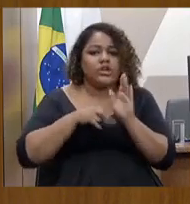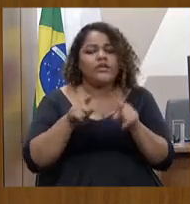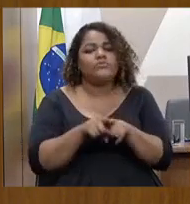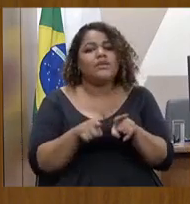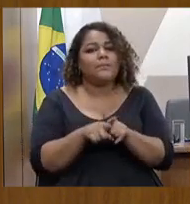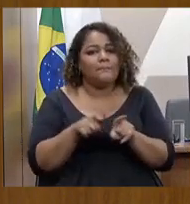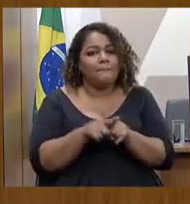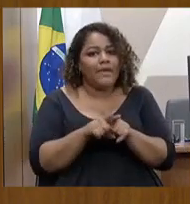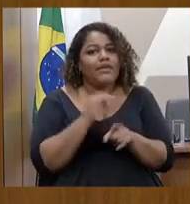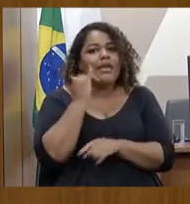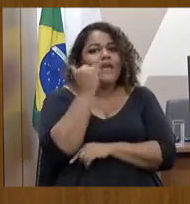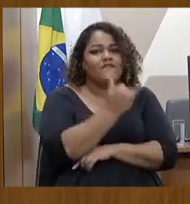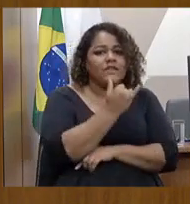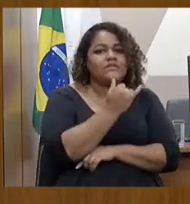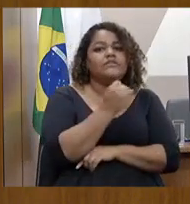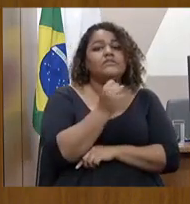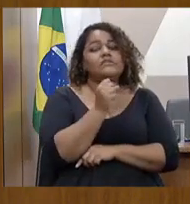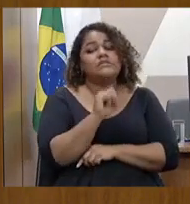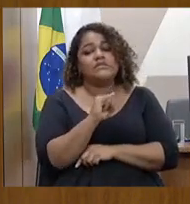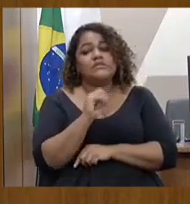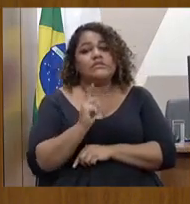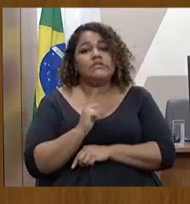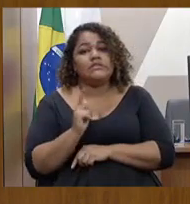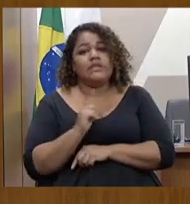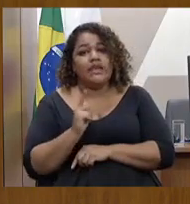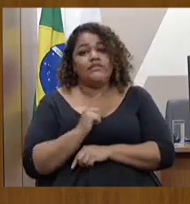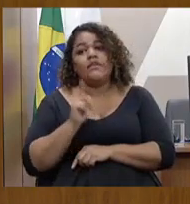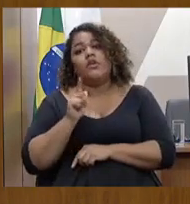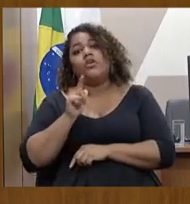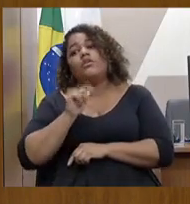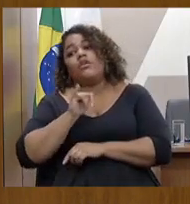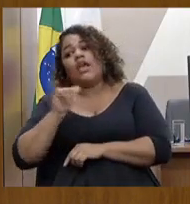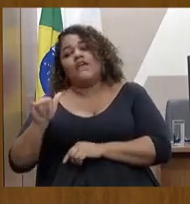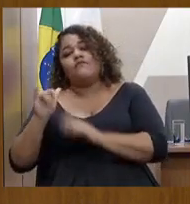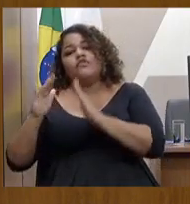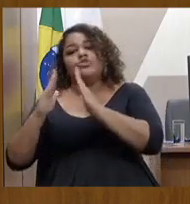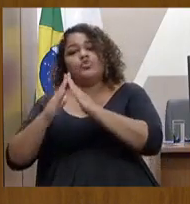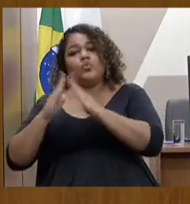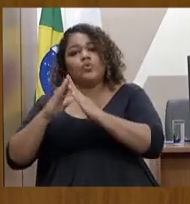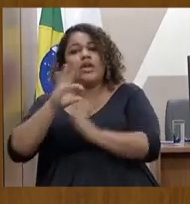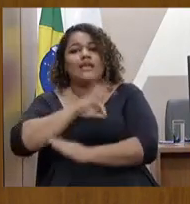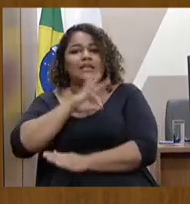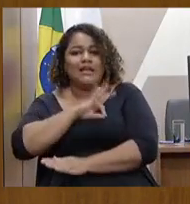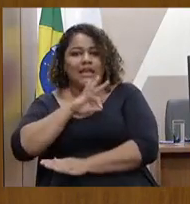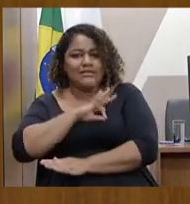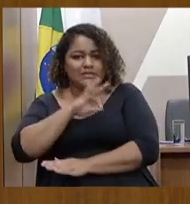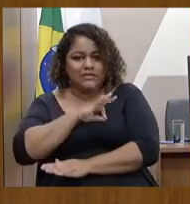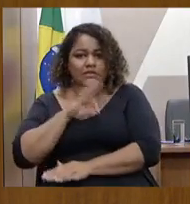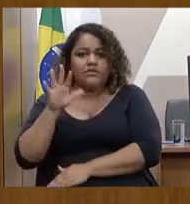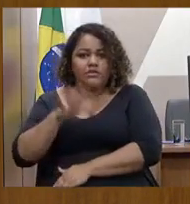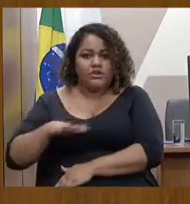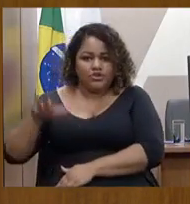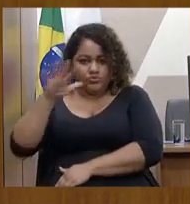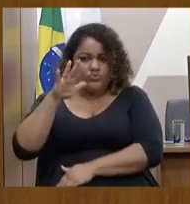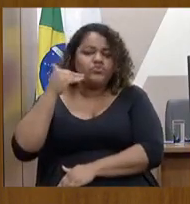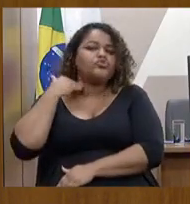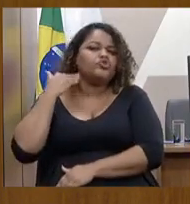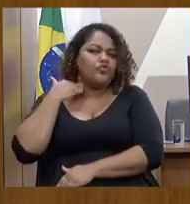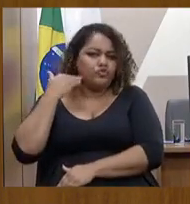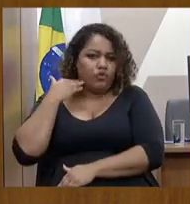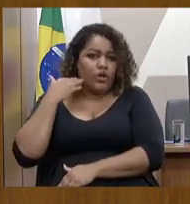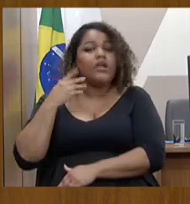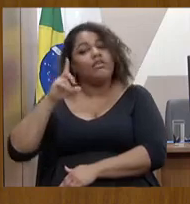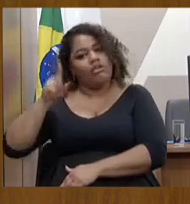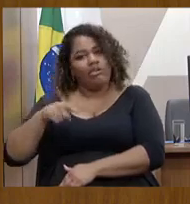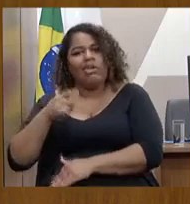do Trabalho se houve ou não informação a delegacia regional de Juiz de Fora relacionado que atende a região do Ministério